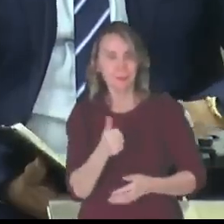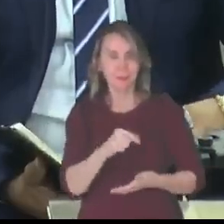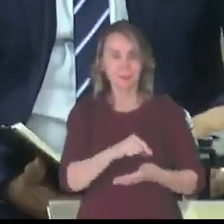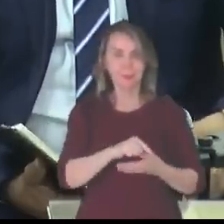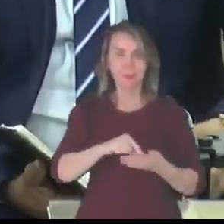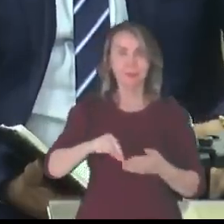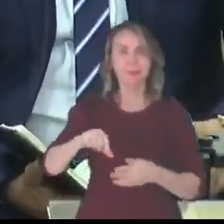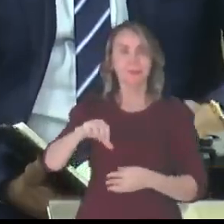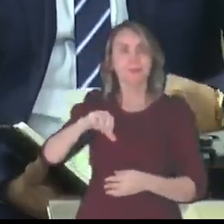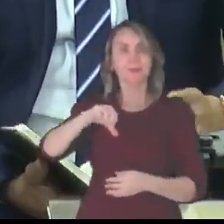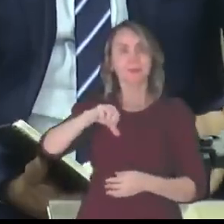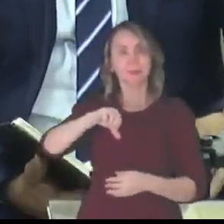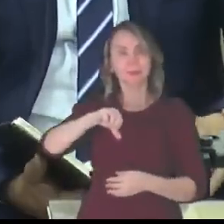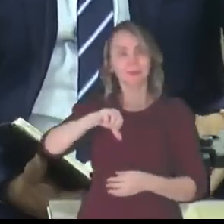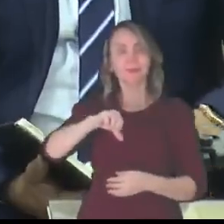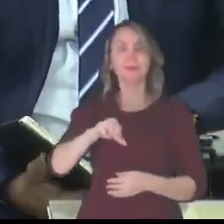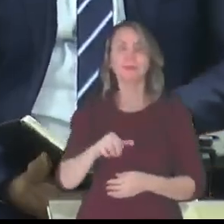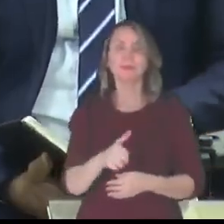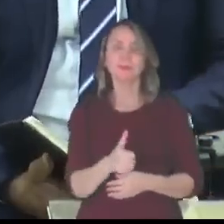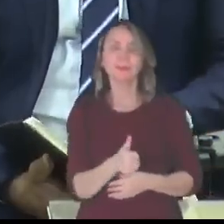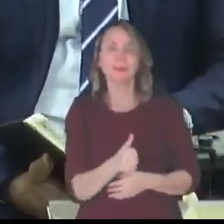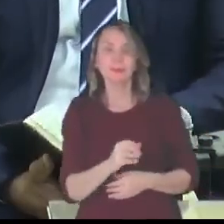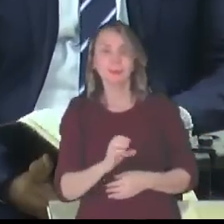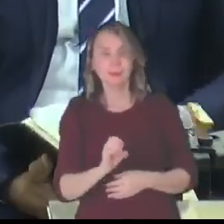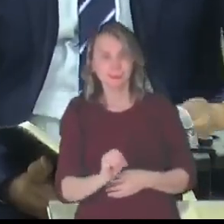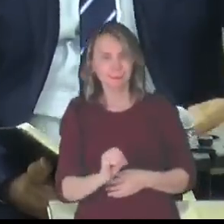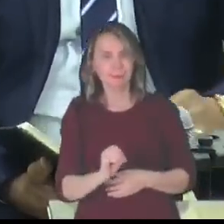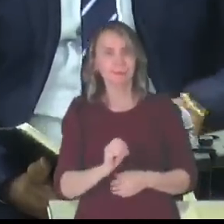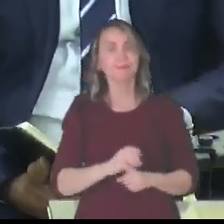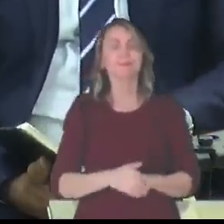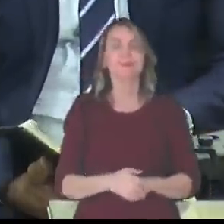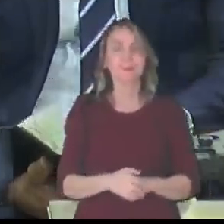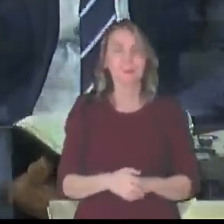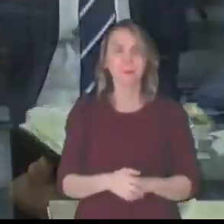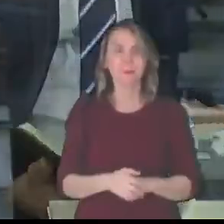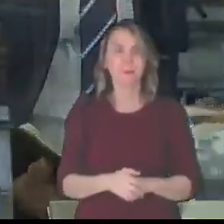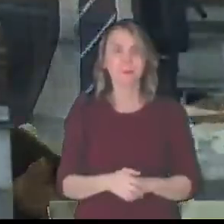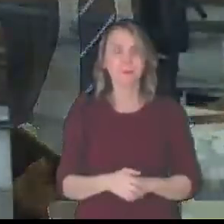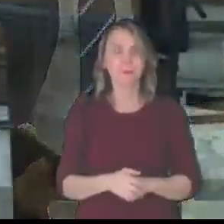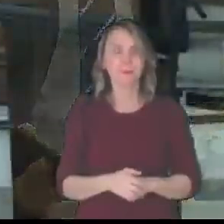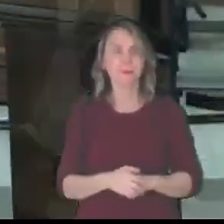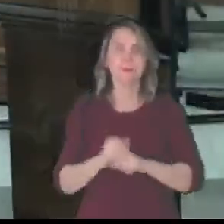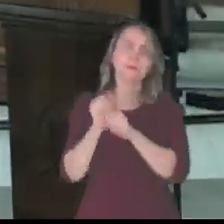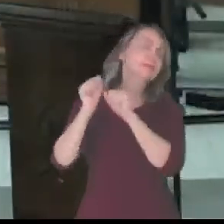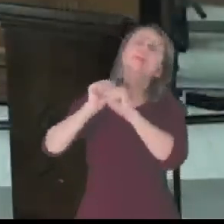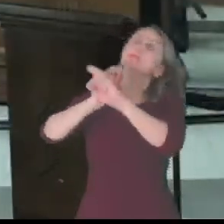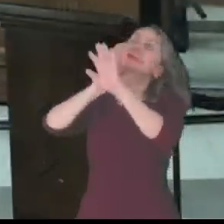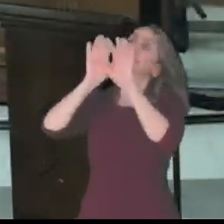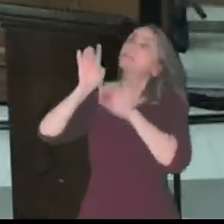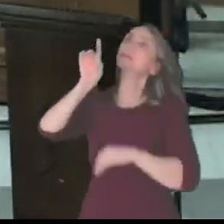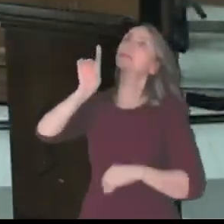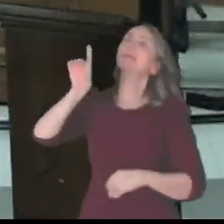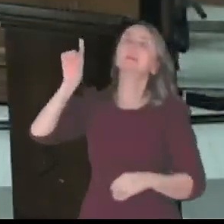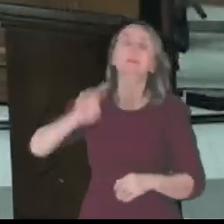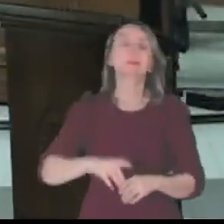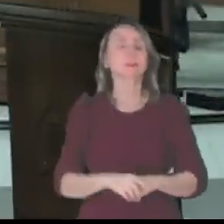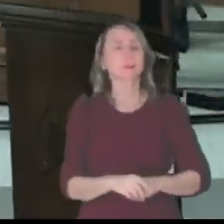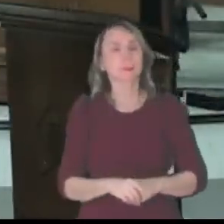capítulo primeiro de São Lucas versículo 9 10 por favor glória a Deus